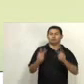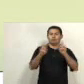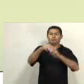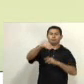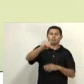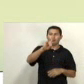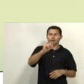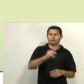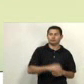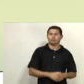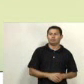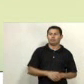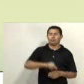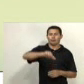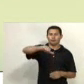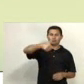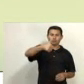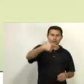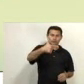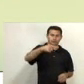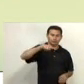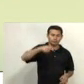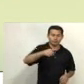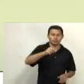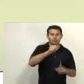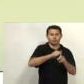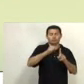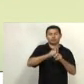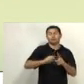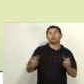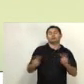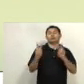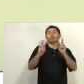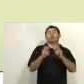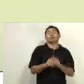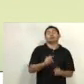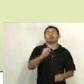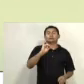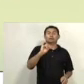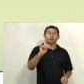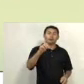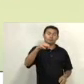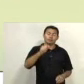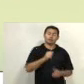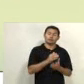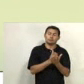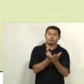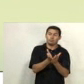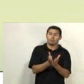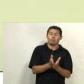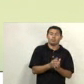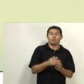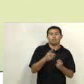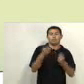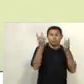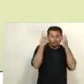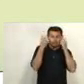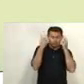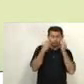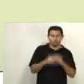média, R$12.000 por mês, e o valor de sigma do desvio padrão